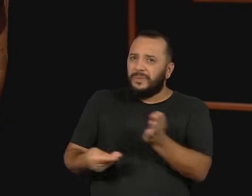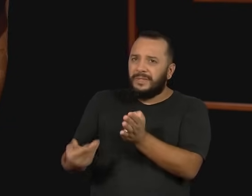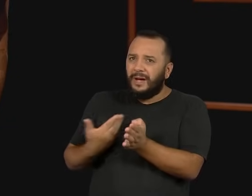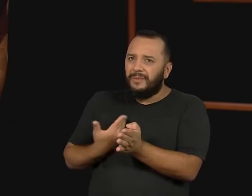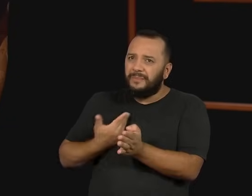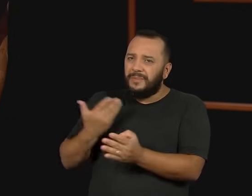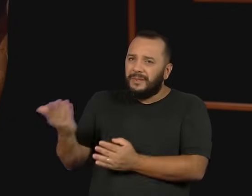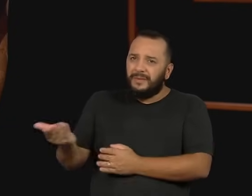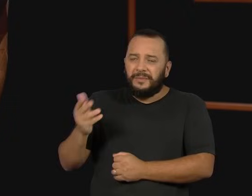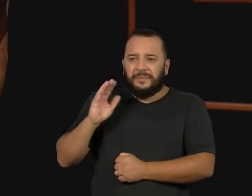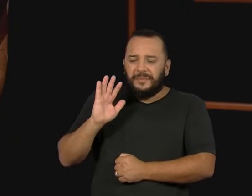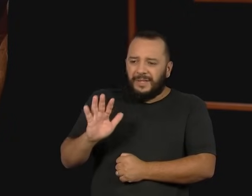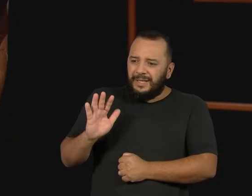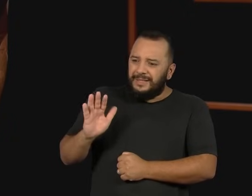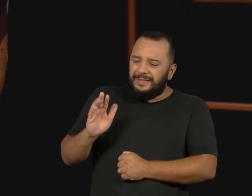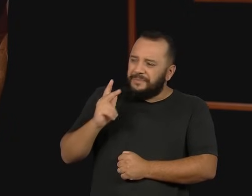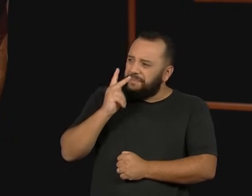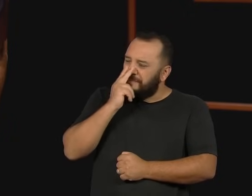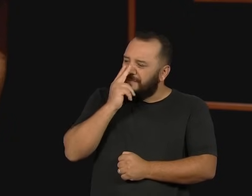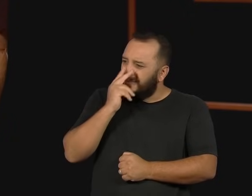pudesse ser